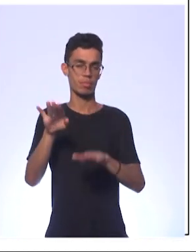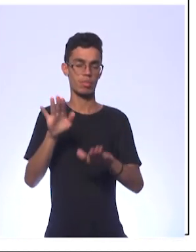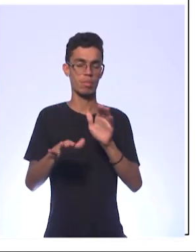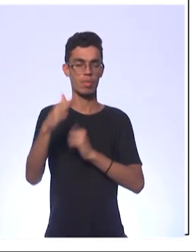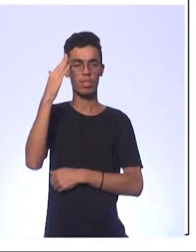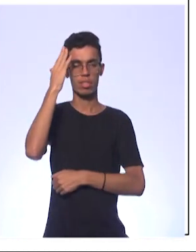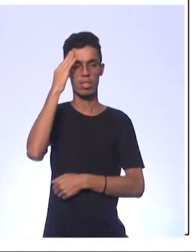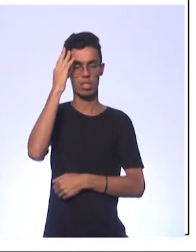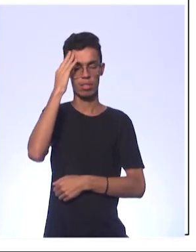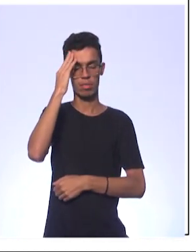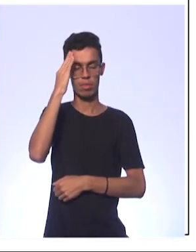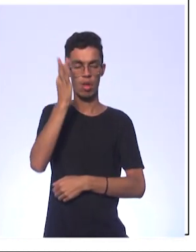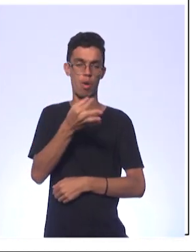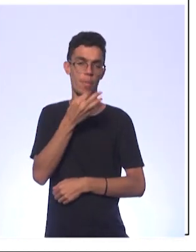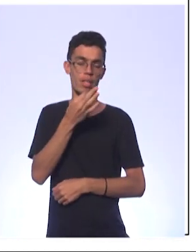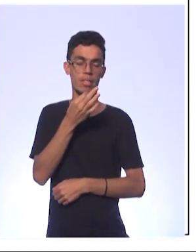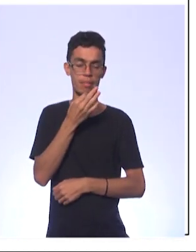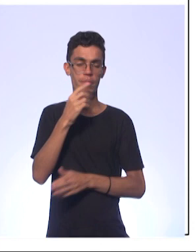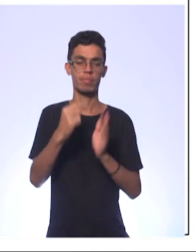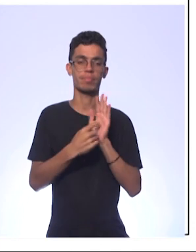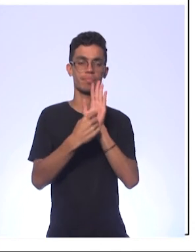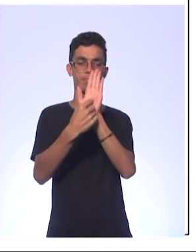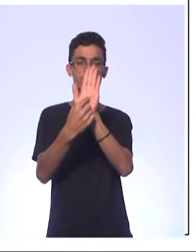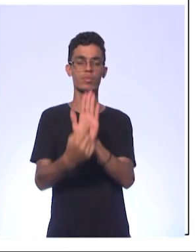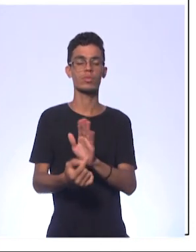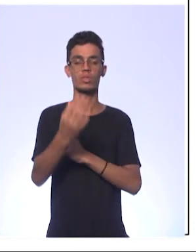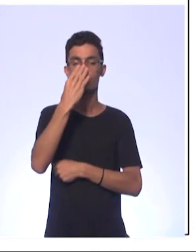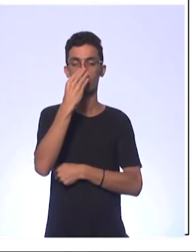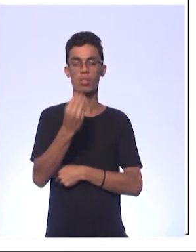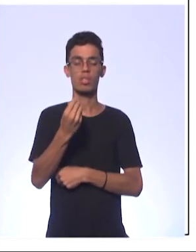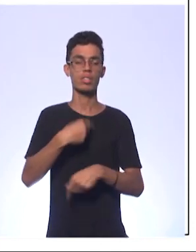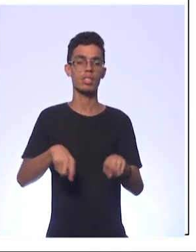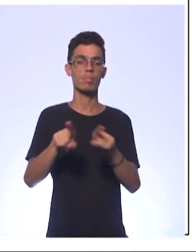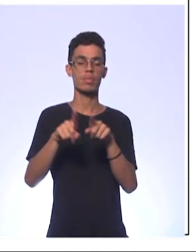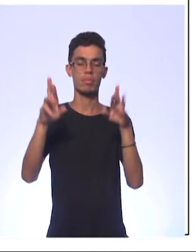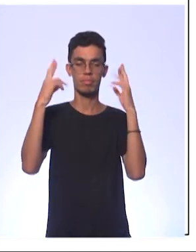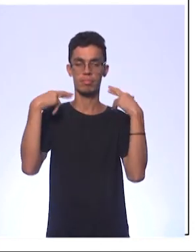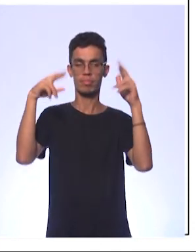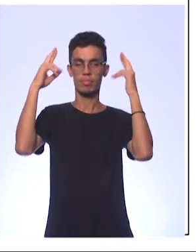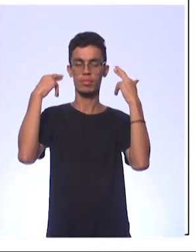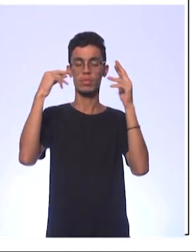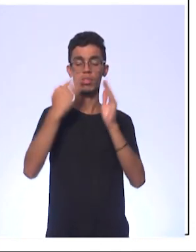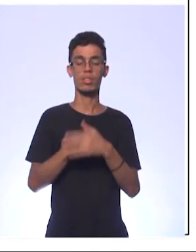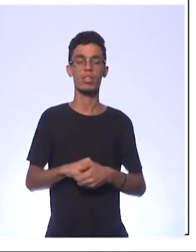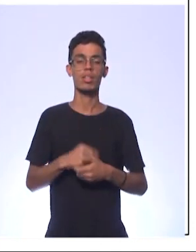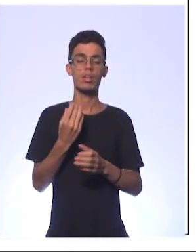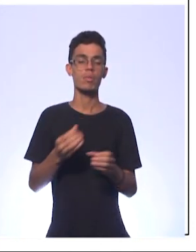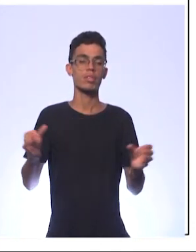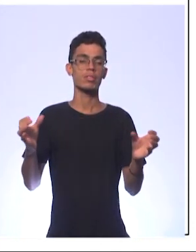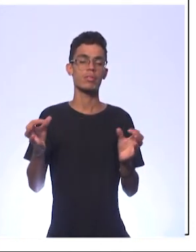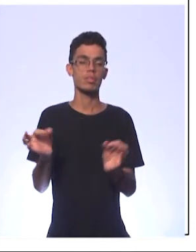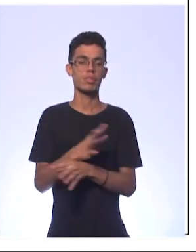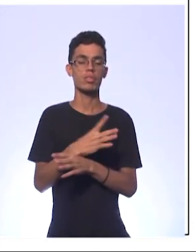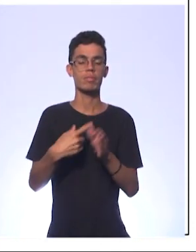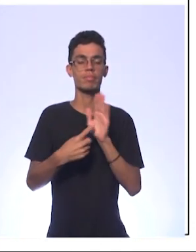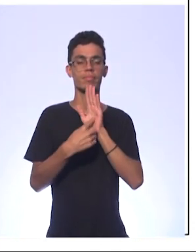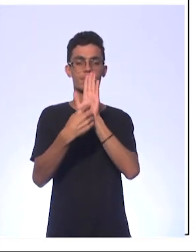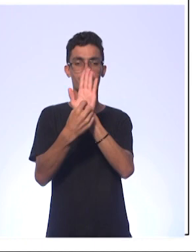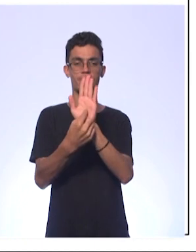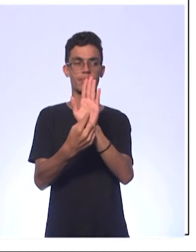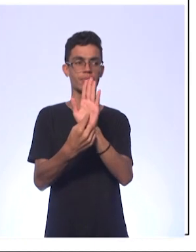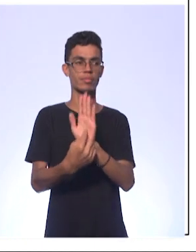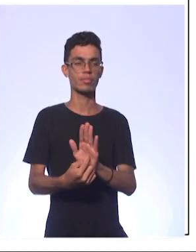consistência desses argumentos apresentados pelo lobo e pelo cordeiro. E, por fim, apresentamos